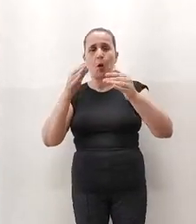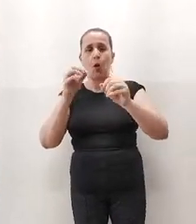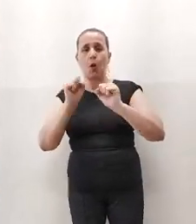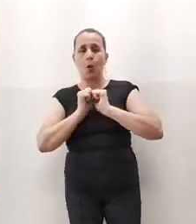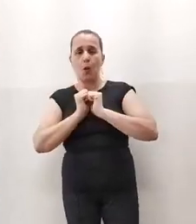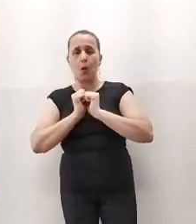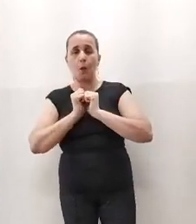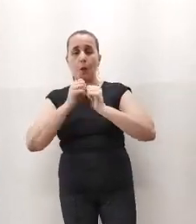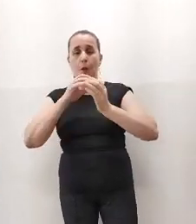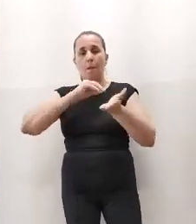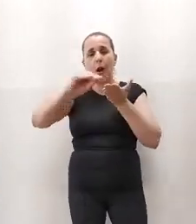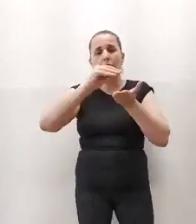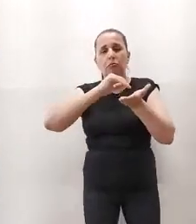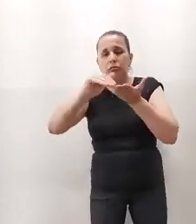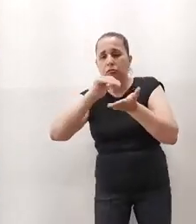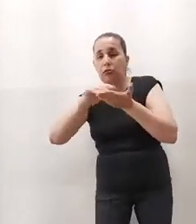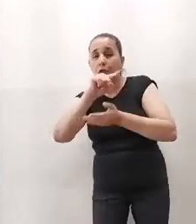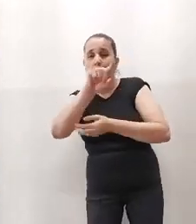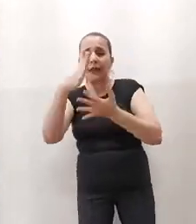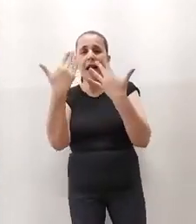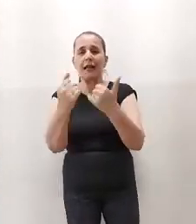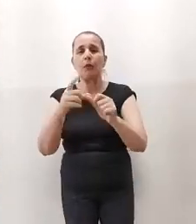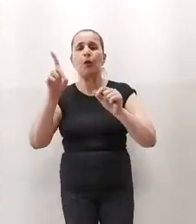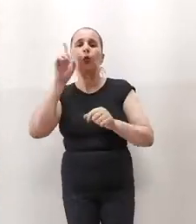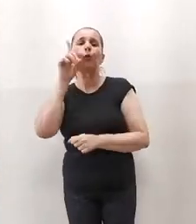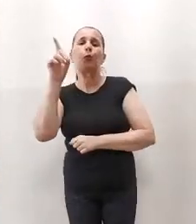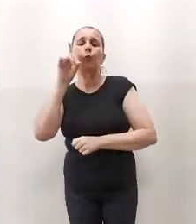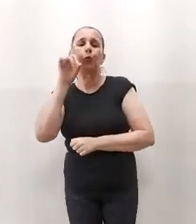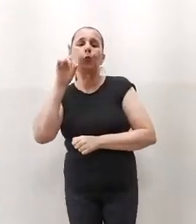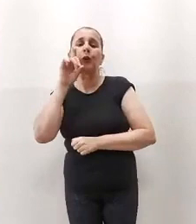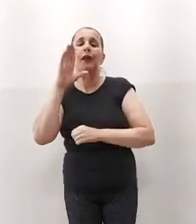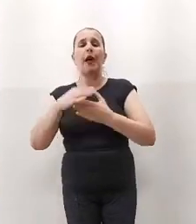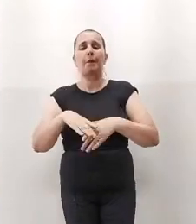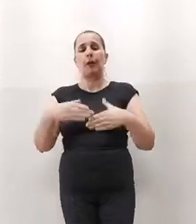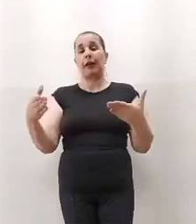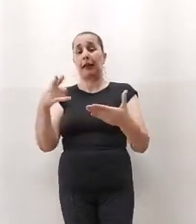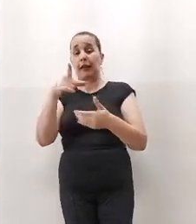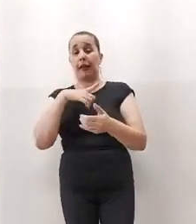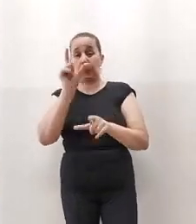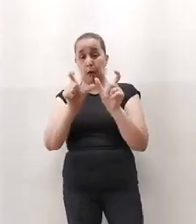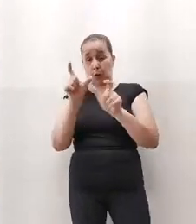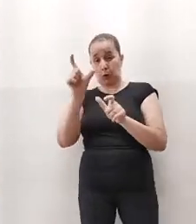bombardeado por mensagens que você recebe todos os dias. A maioria das